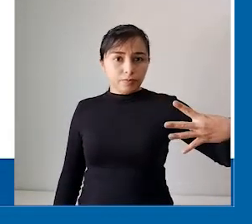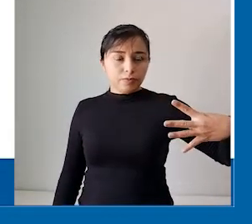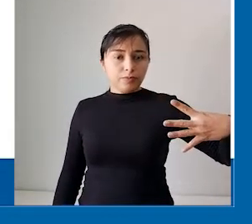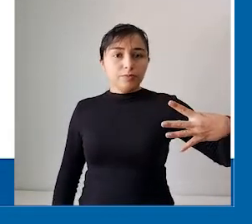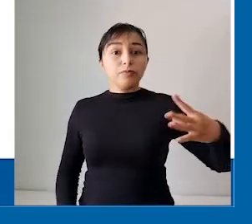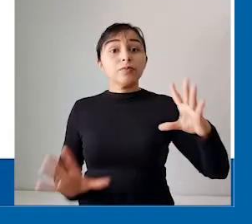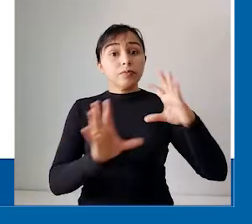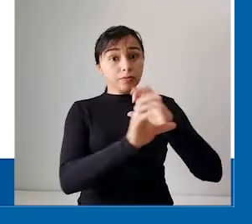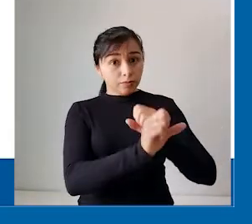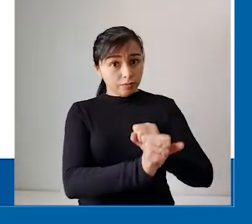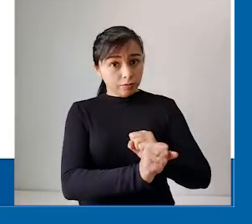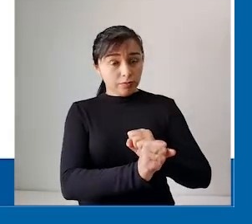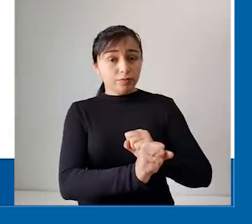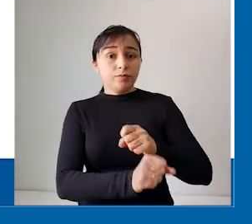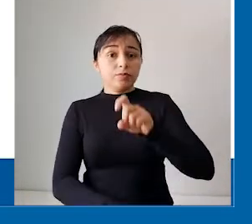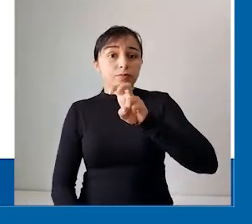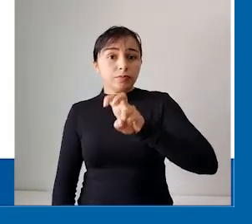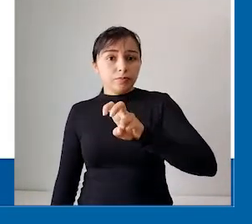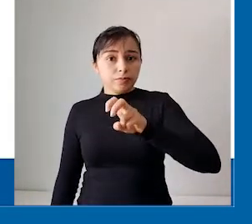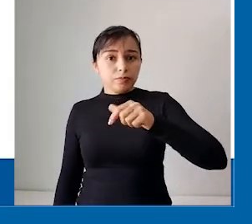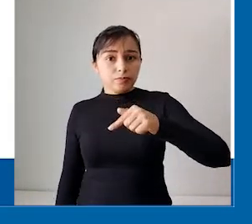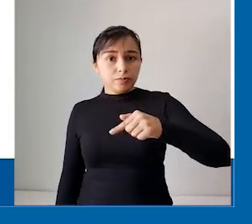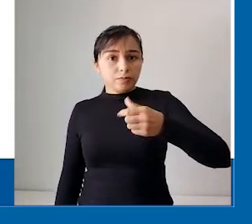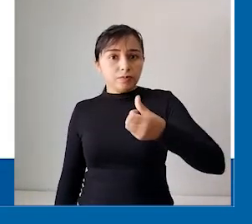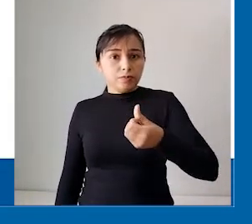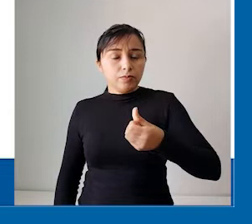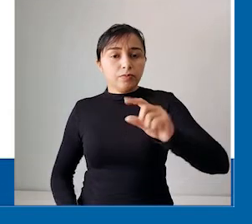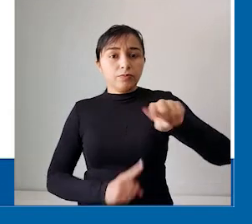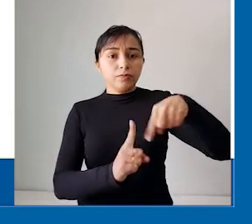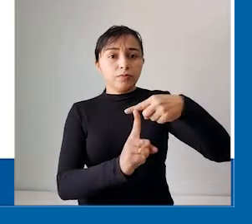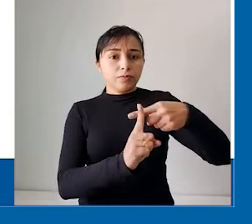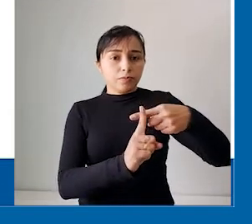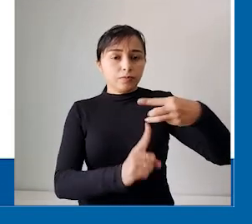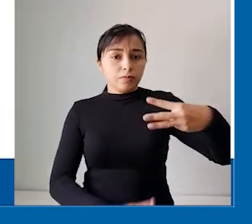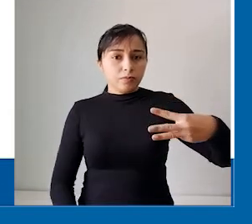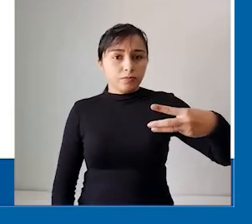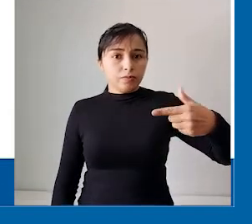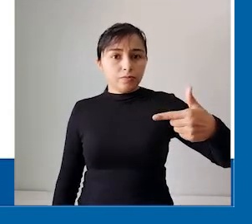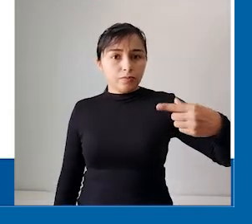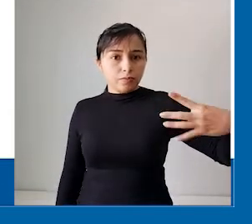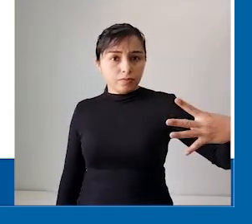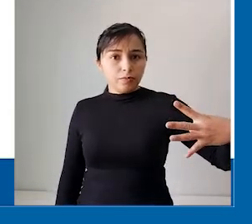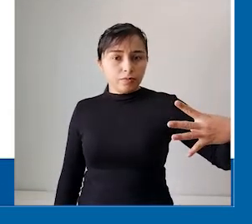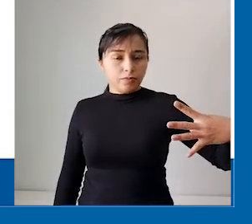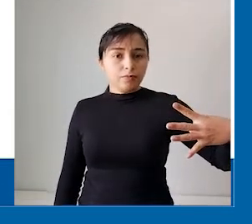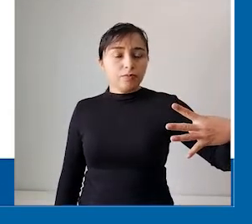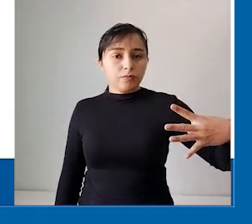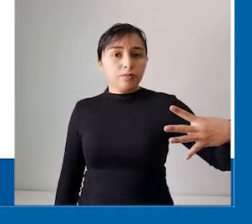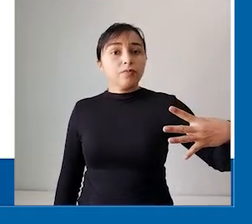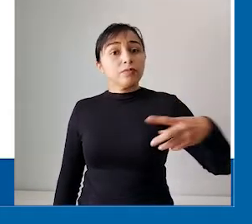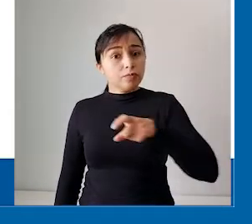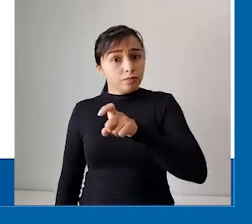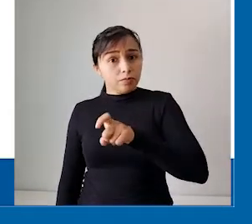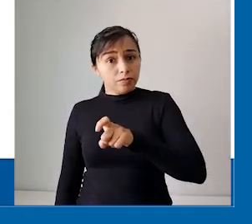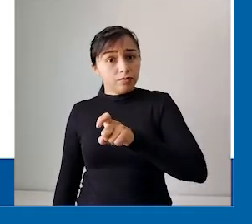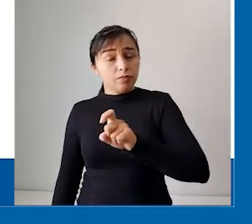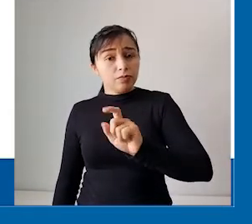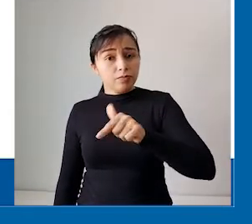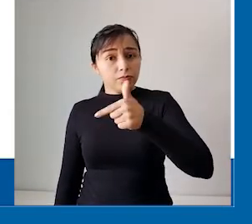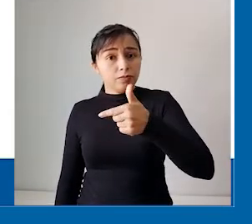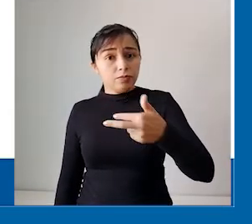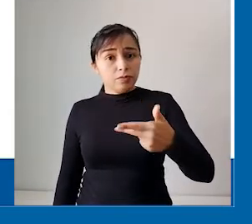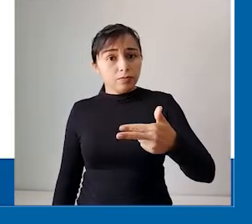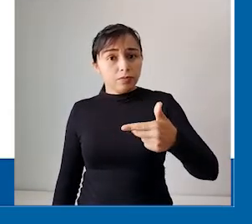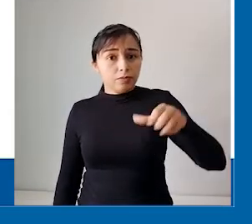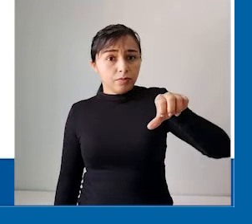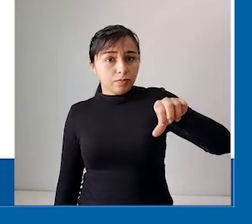324. Então, somando 576 mais 324, vamos obter 900. E